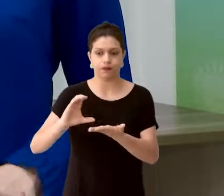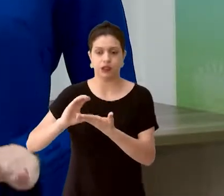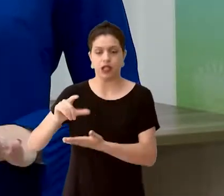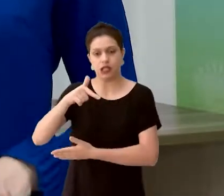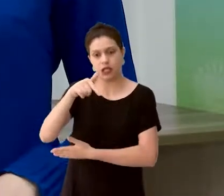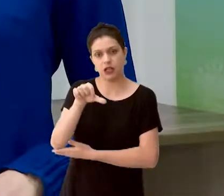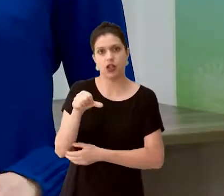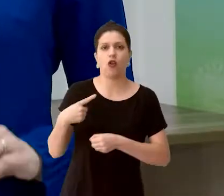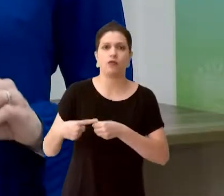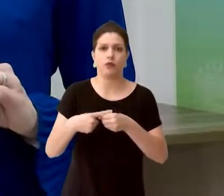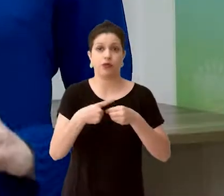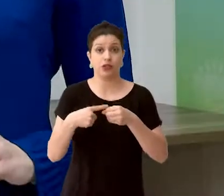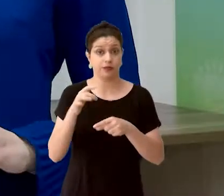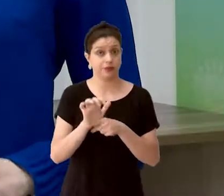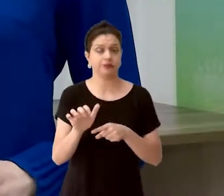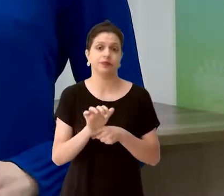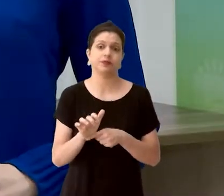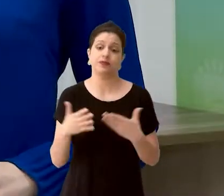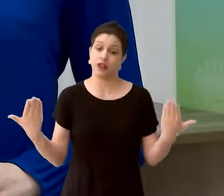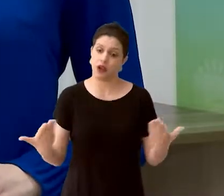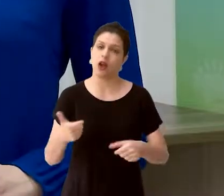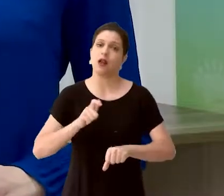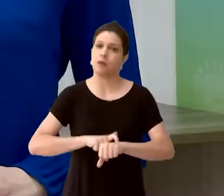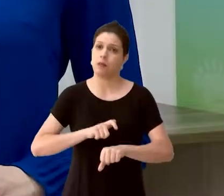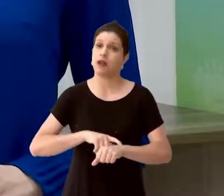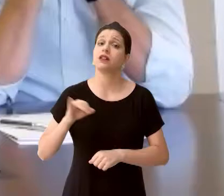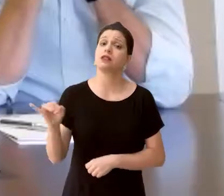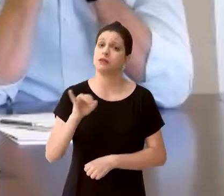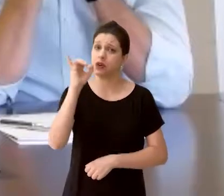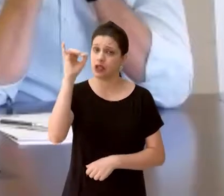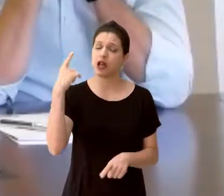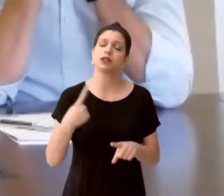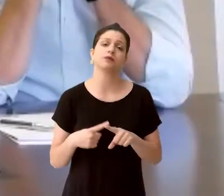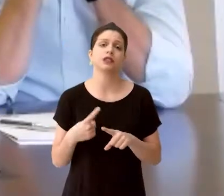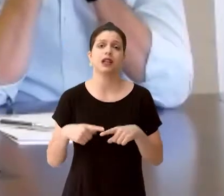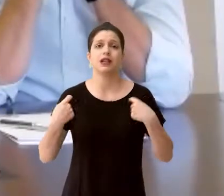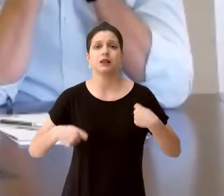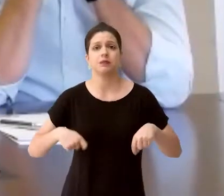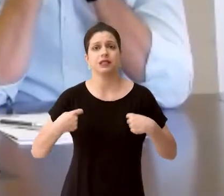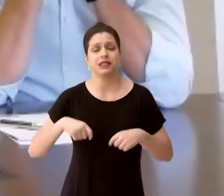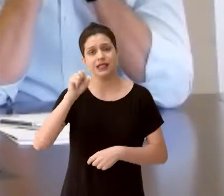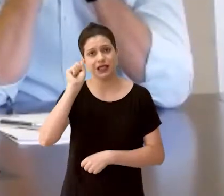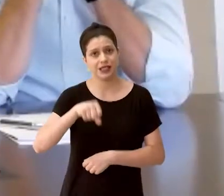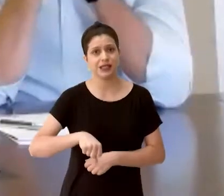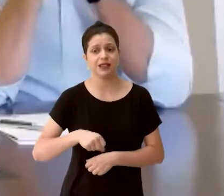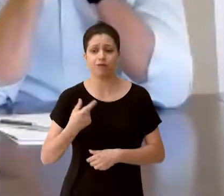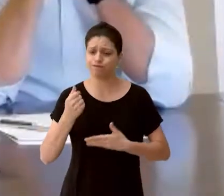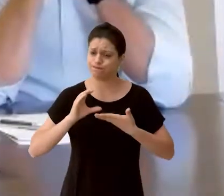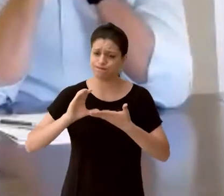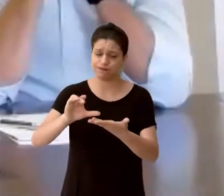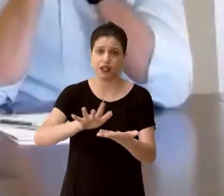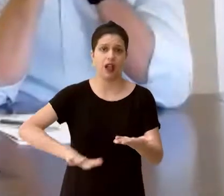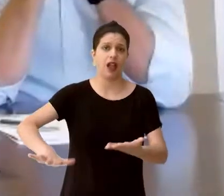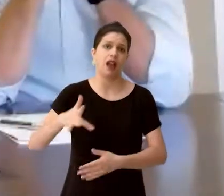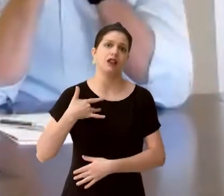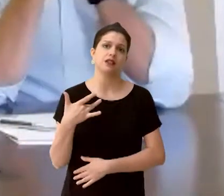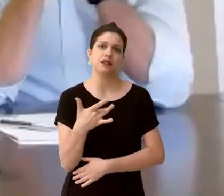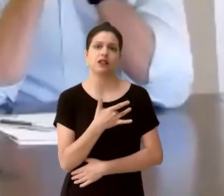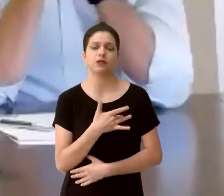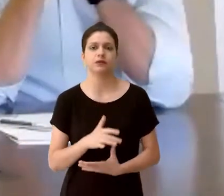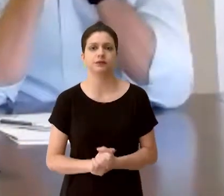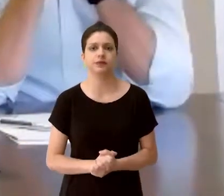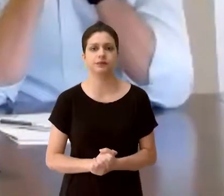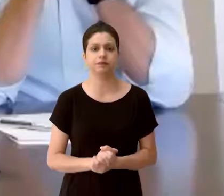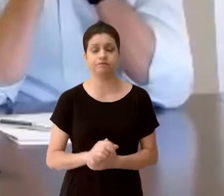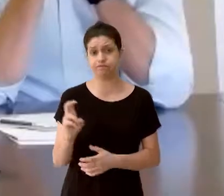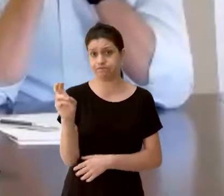20 milhões de reais aos 79 municípios do estado. Isso é um momento importante, porque a gente precisa mandar